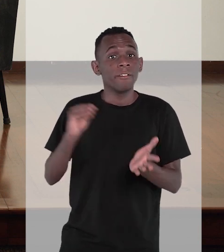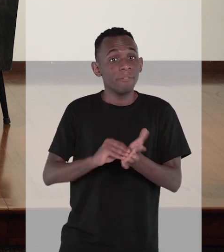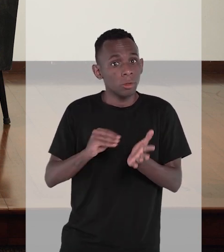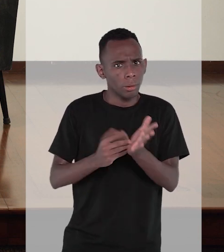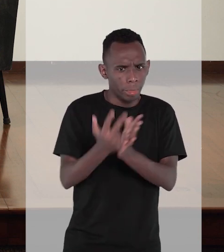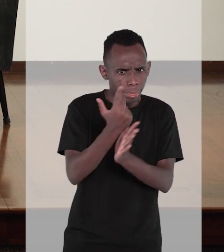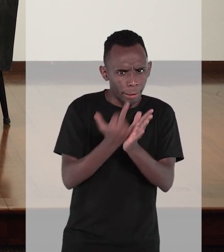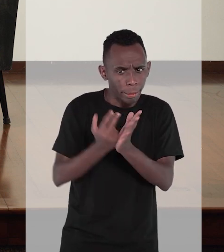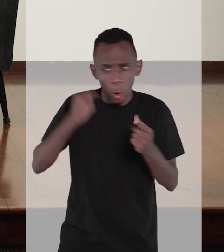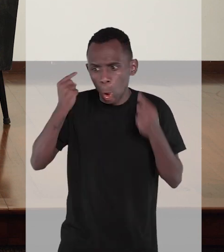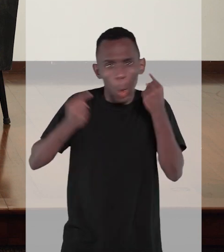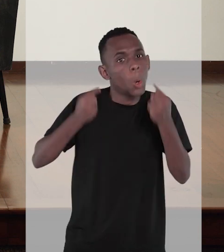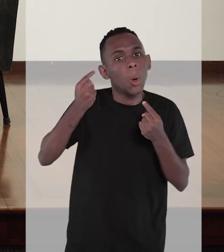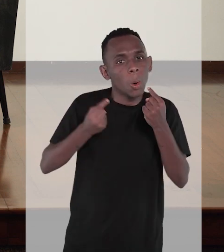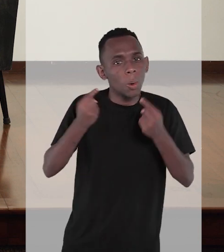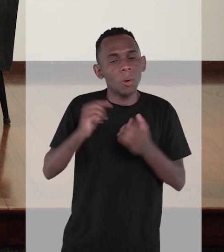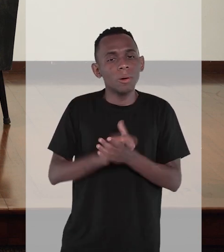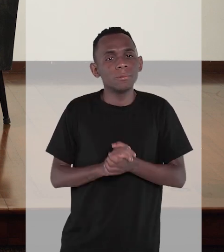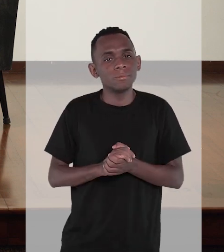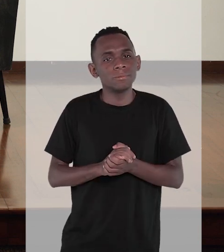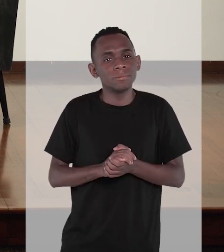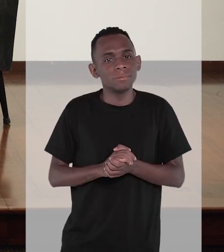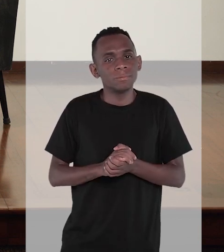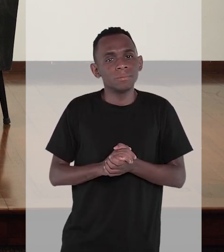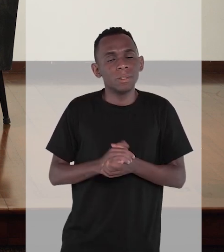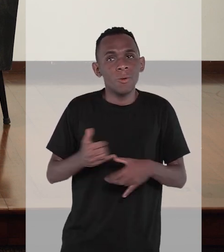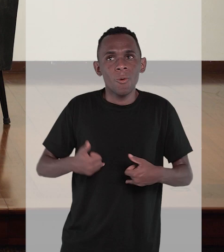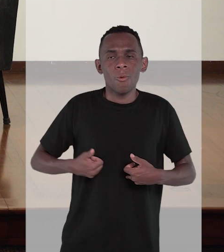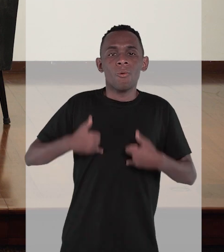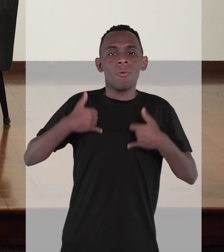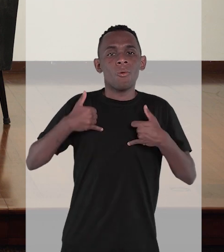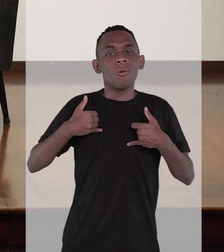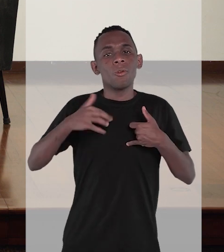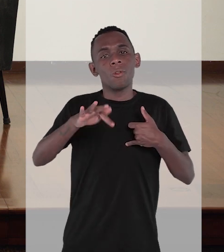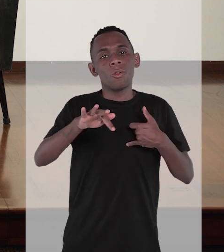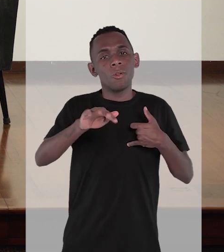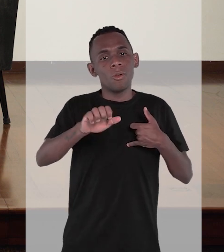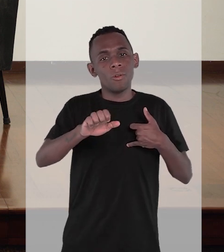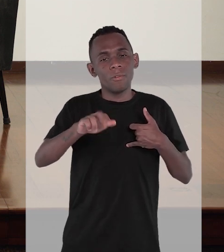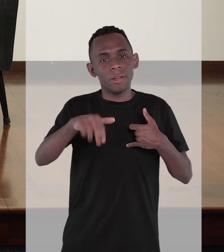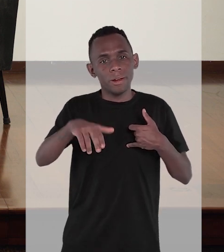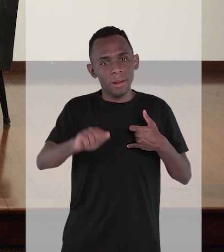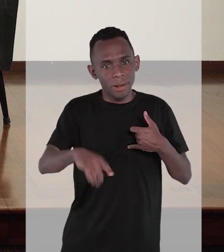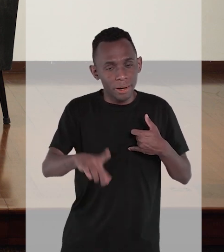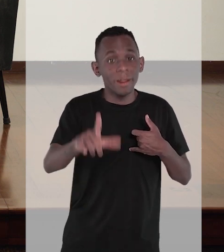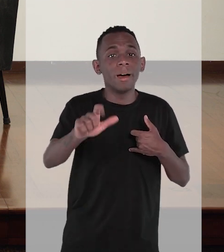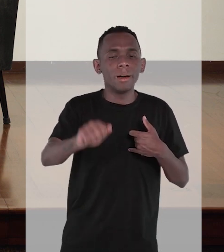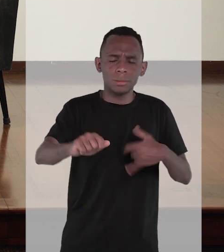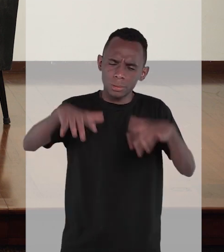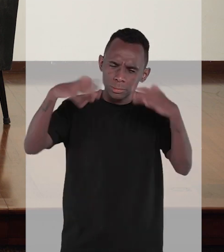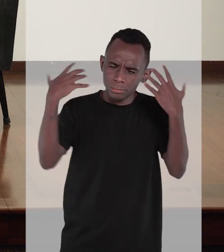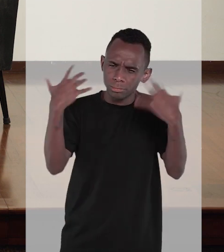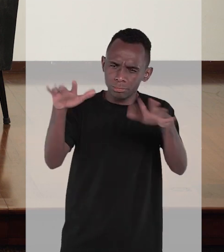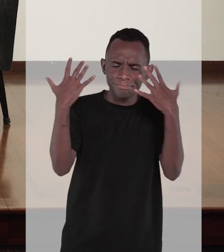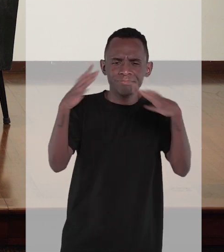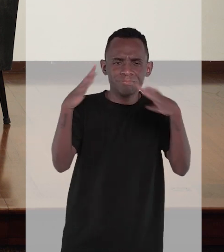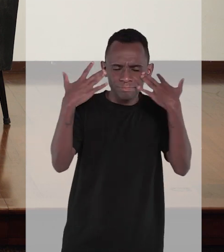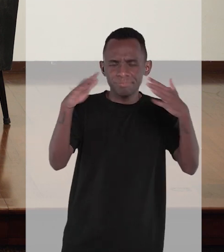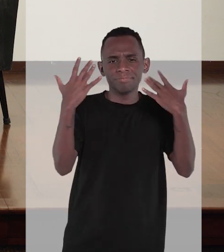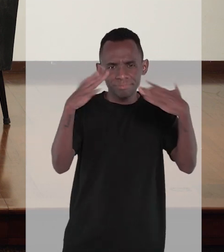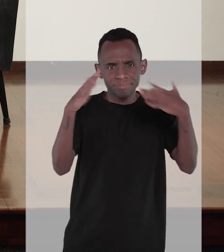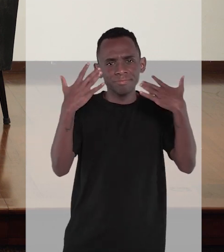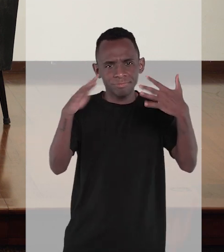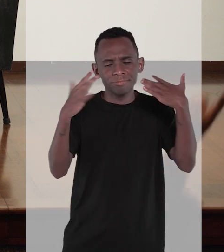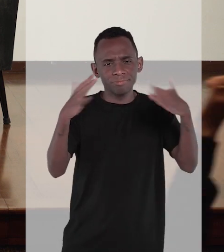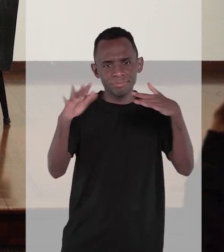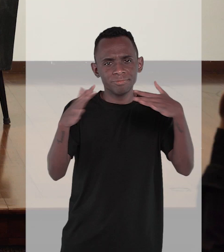aqui no desenho, louca, viu? Andava. Eu tive a honra de ter Fernanda na quarta capa. Foi muito... Gente, uma salva de palmas, dona Fernanda Takai, que